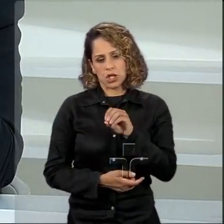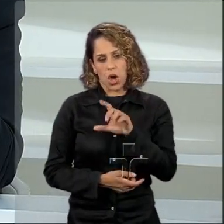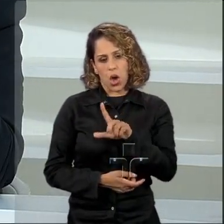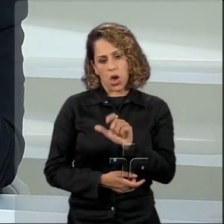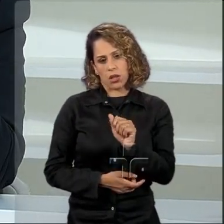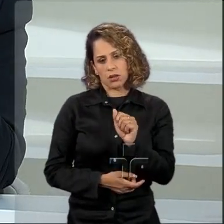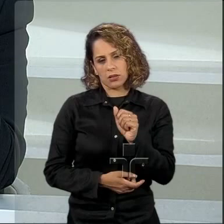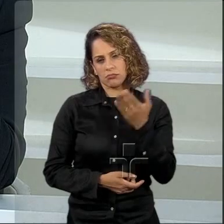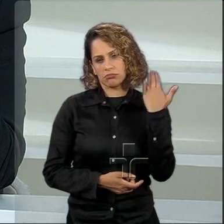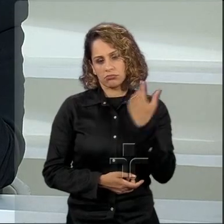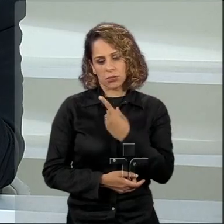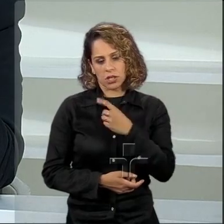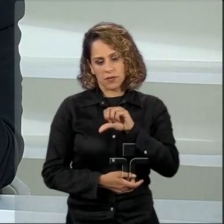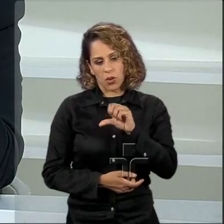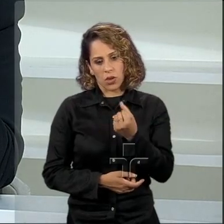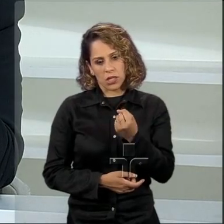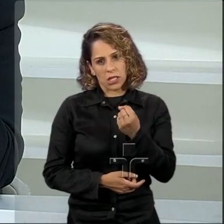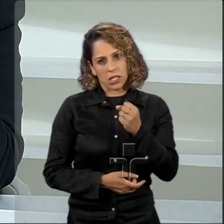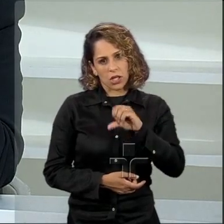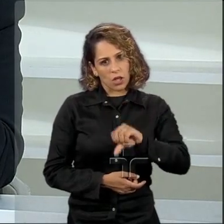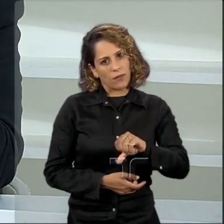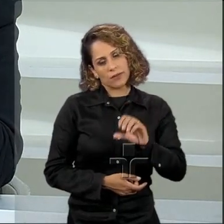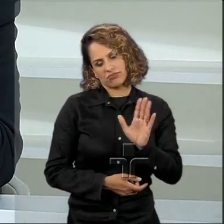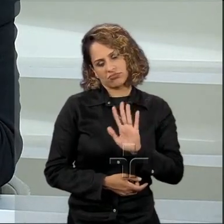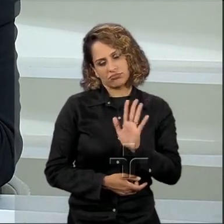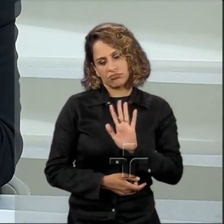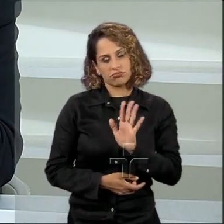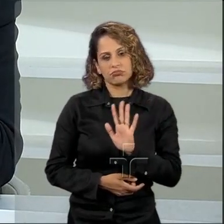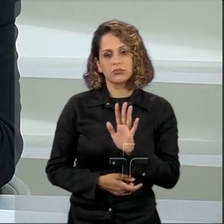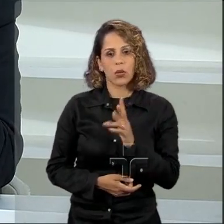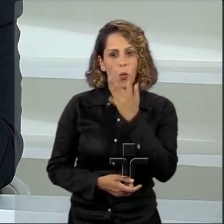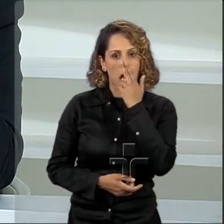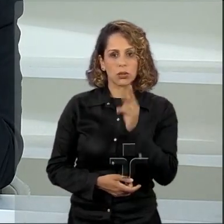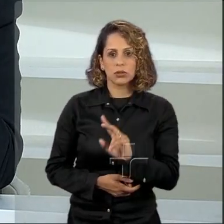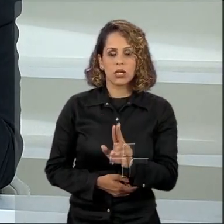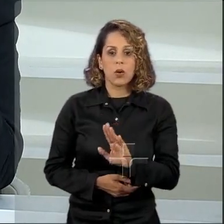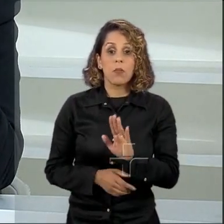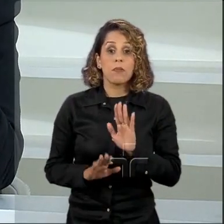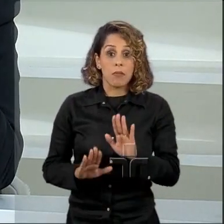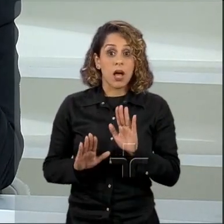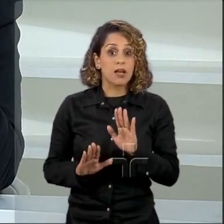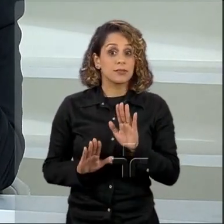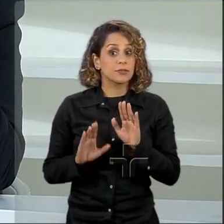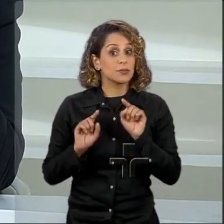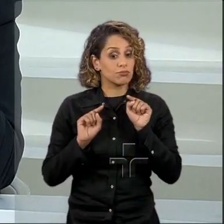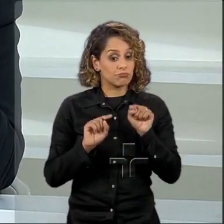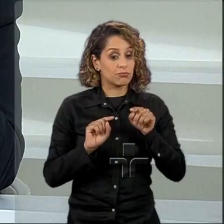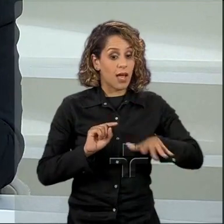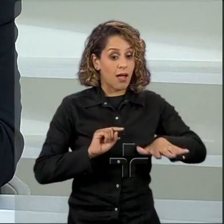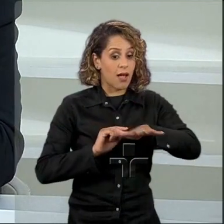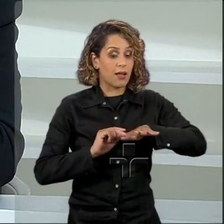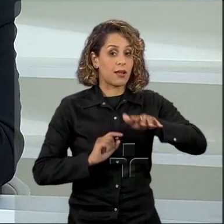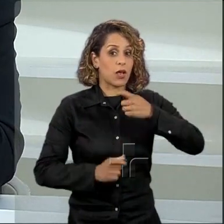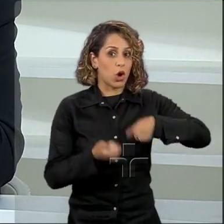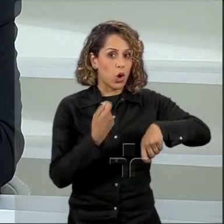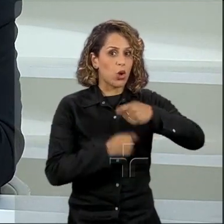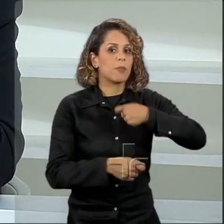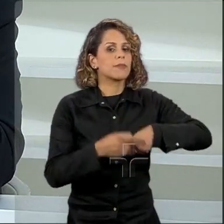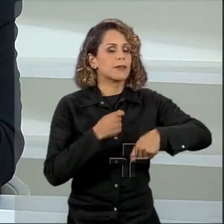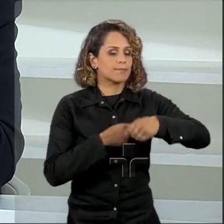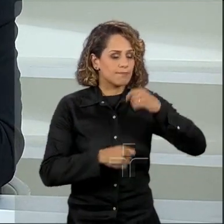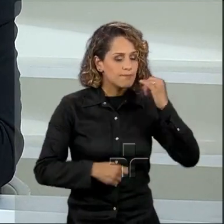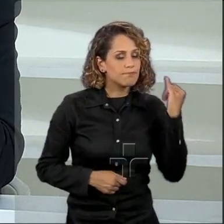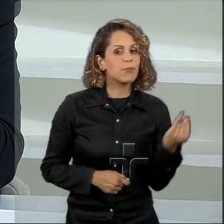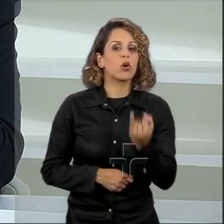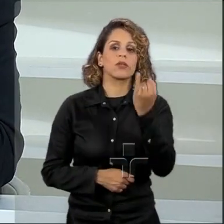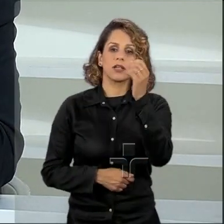também. E eu acho que no campo da economia, isso vai ser o mais importante, porque... E aí, vai ser o Lula 1